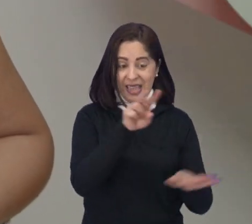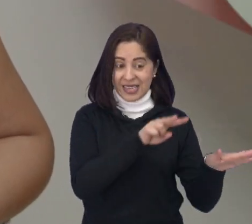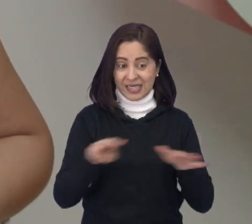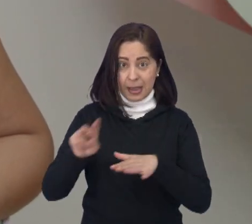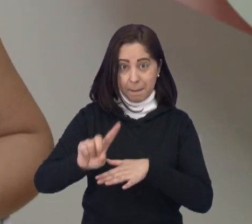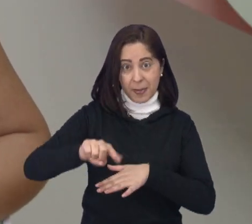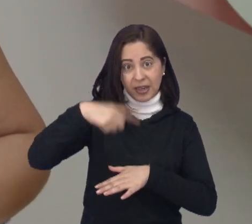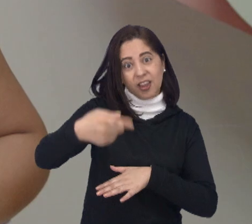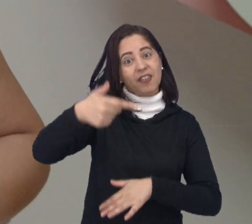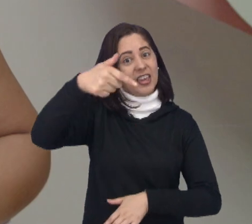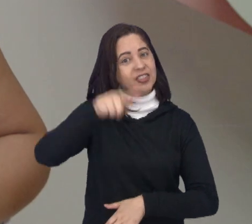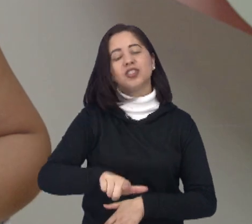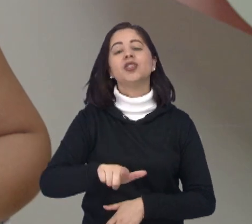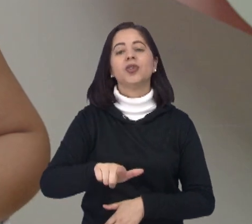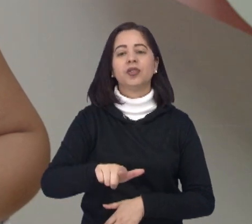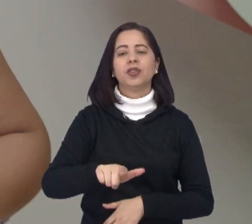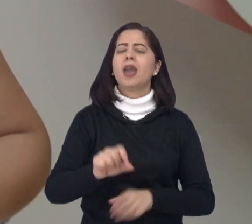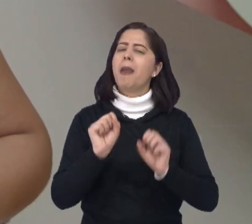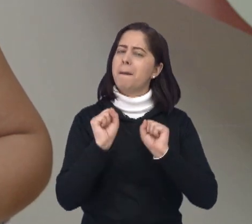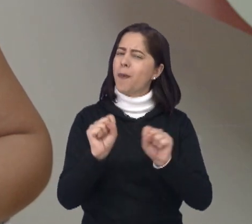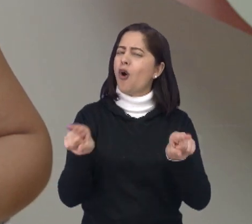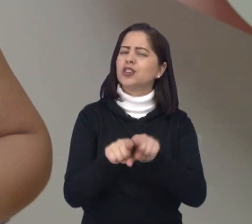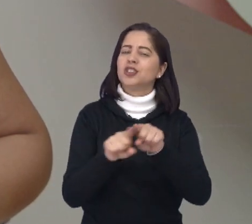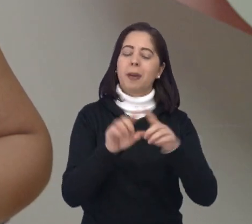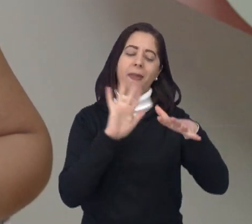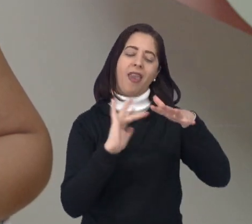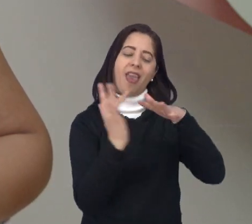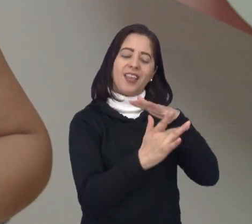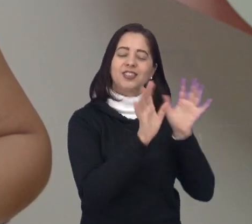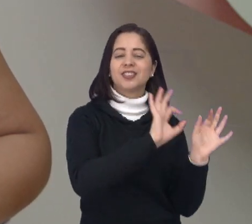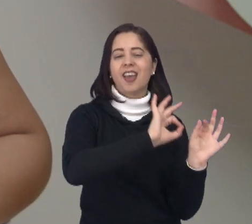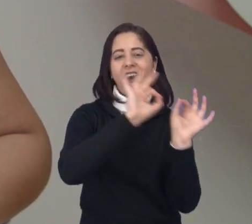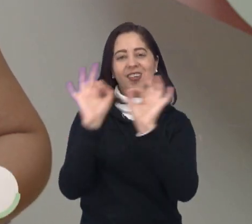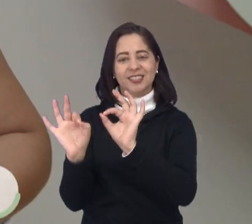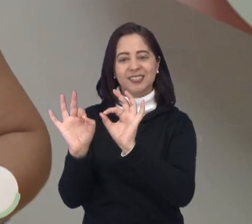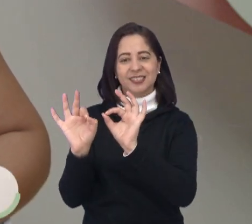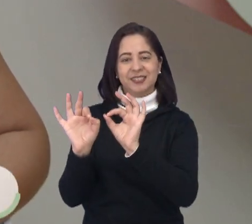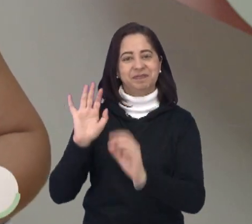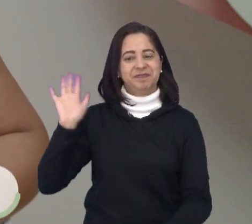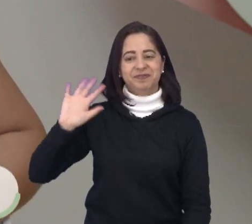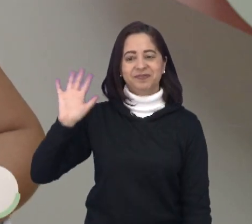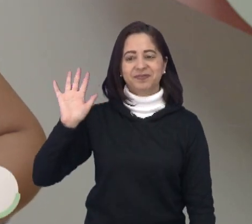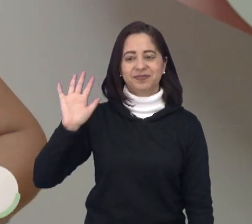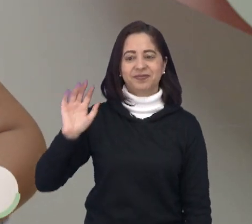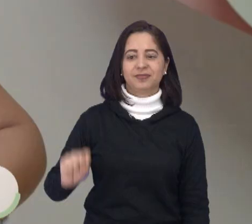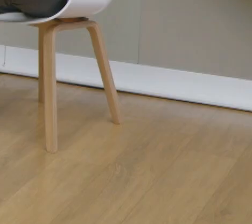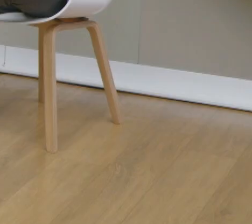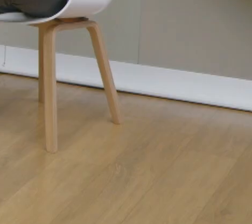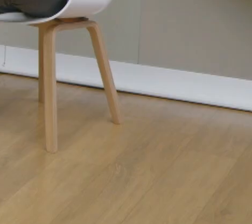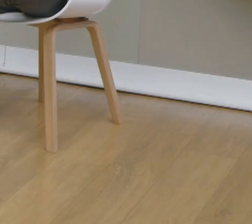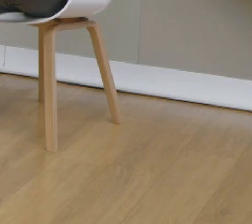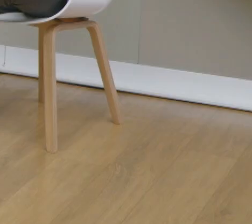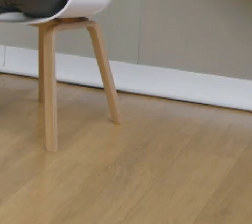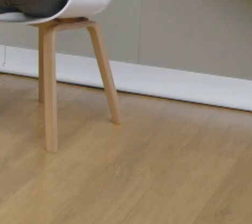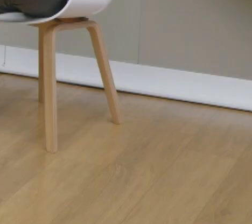Bem com Você e também te faço um convite, acompanhe a gente aí por meio das nossas redes sociais. Até a próxima!